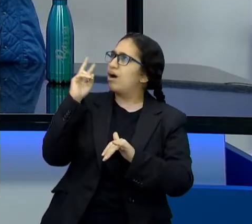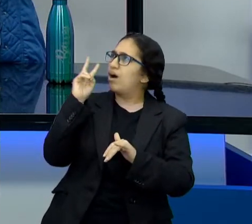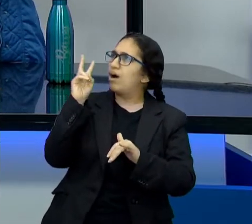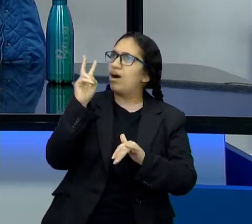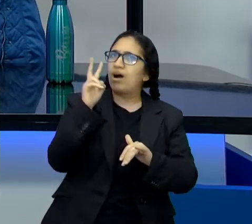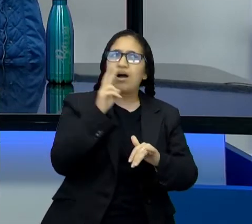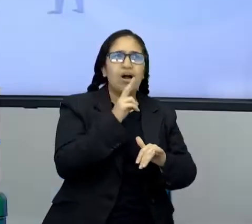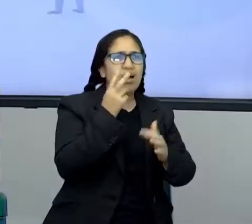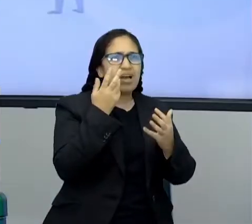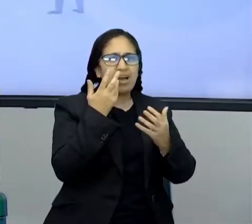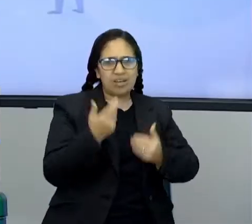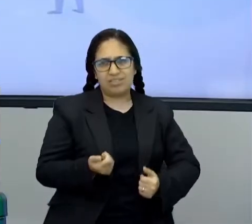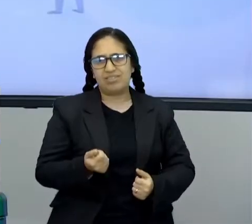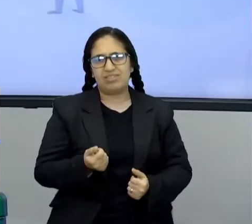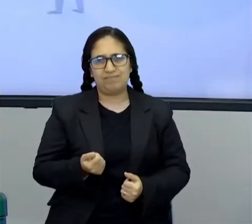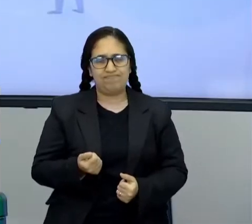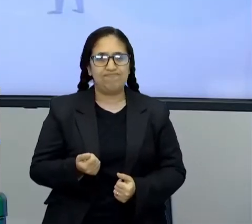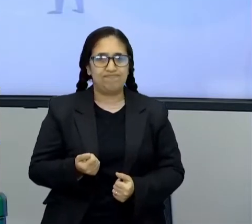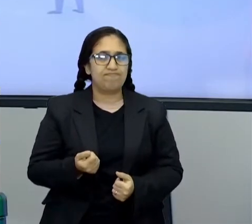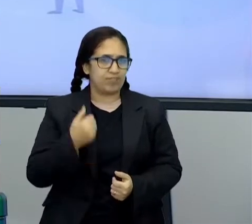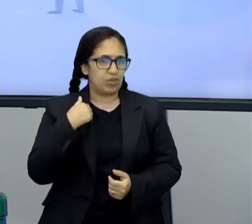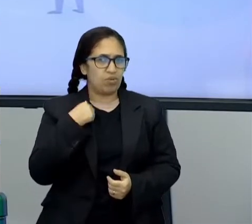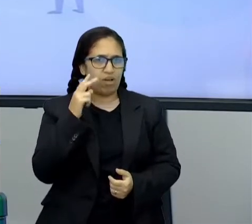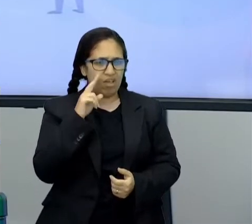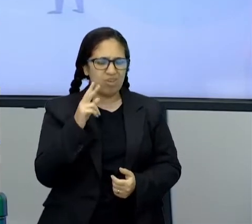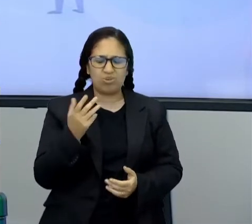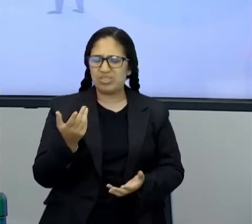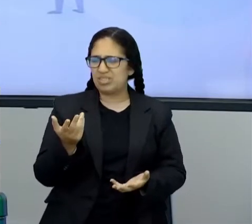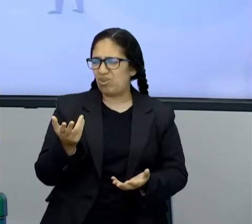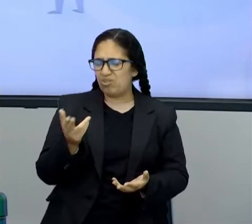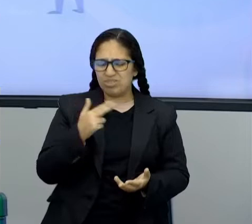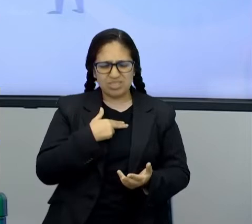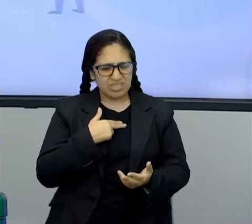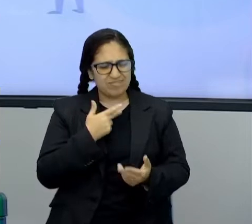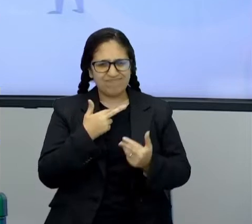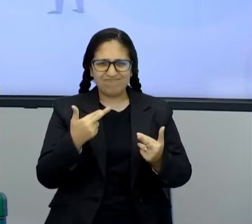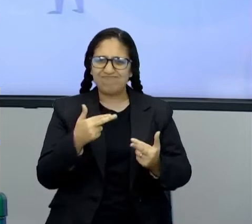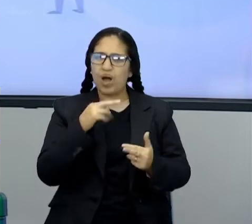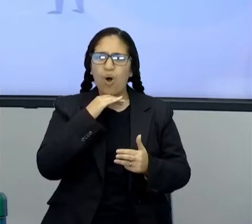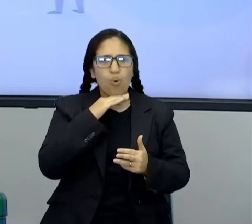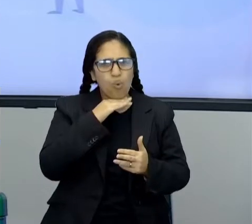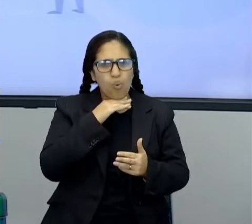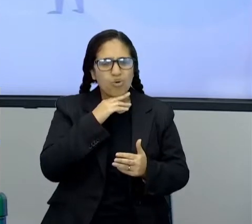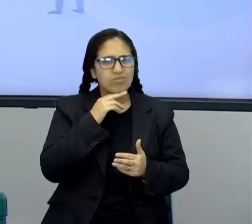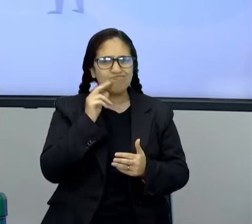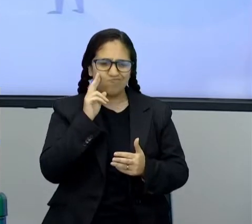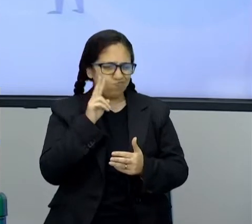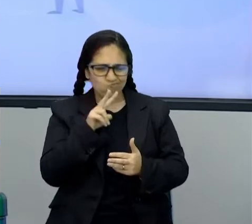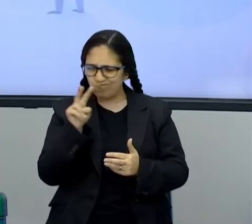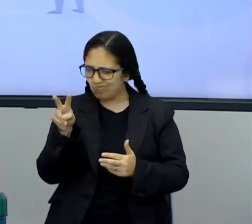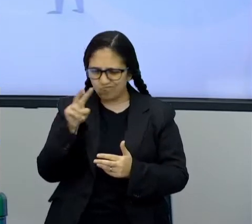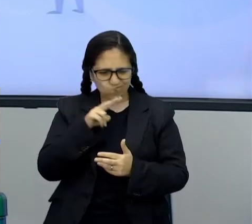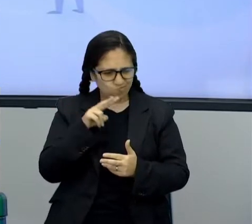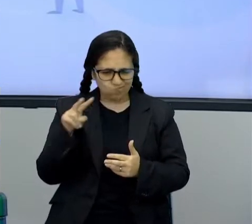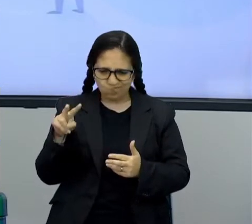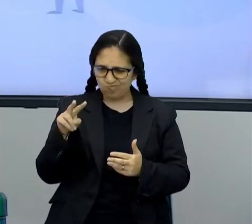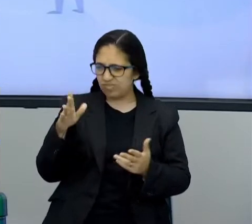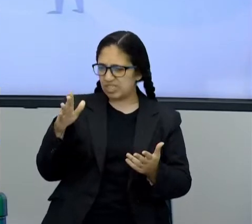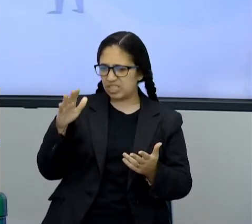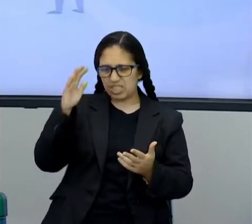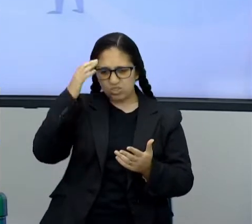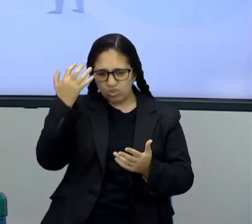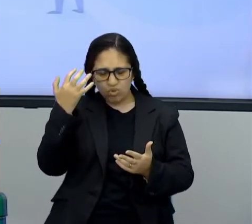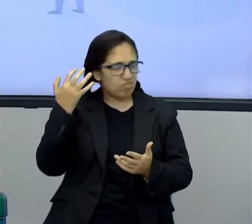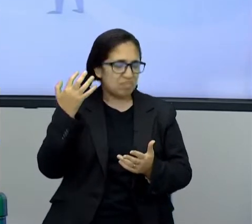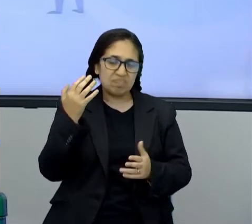tinha pelo menos eu tinha essa visão, né? Uma carga muito negativa. A gente não vê muito esse jornalismo de soluções.